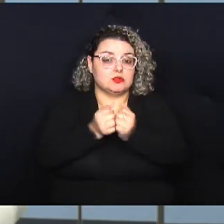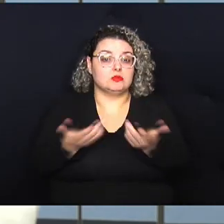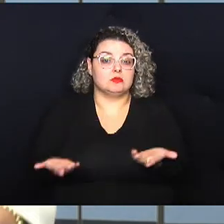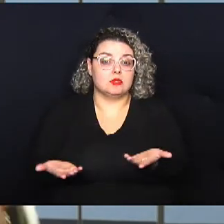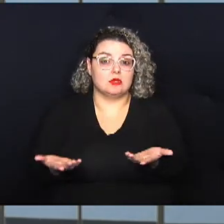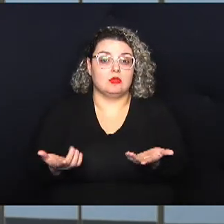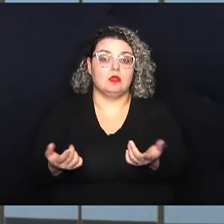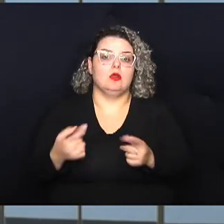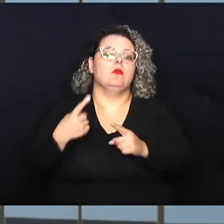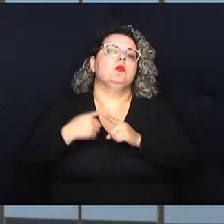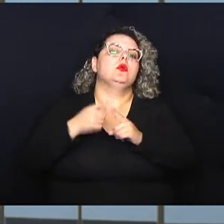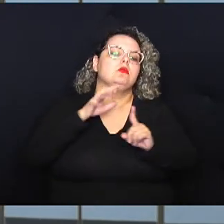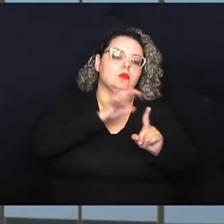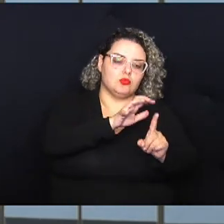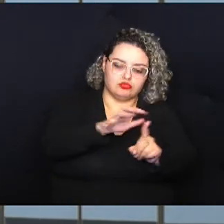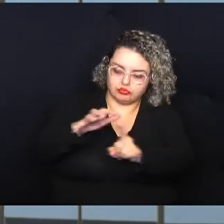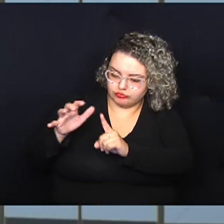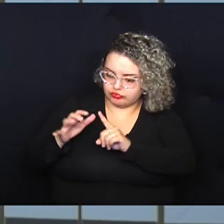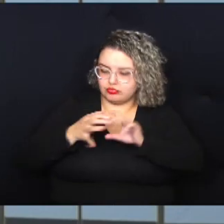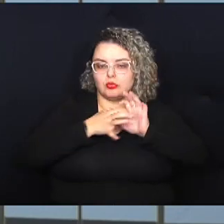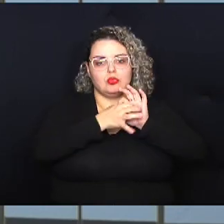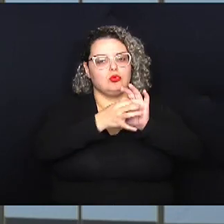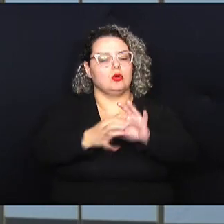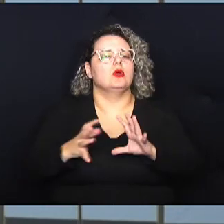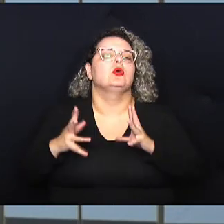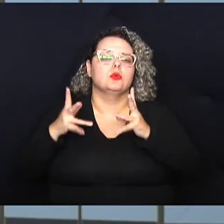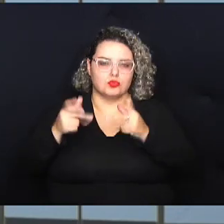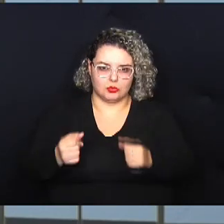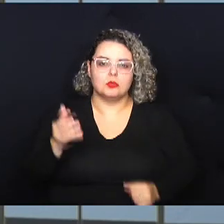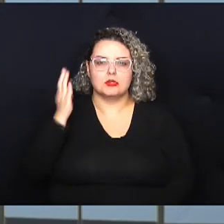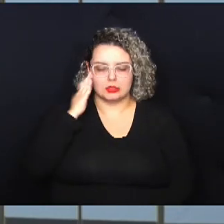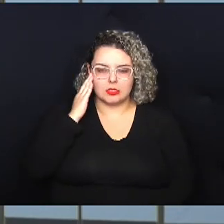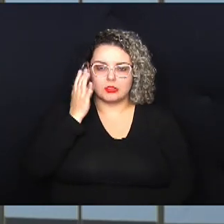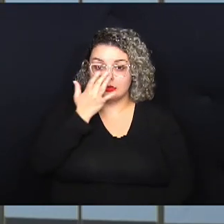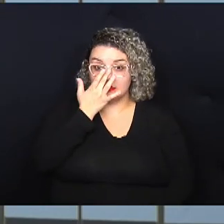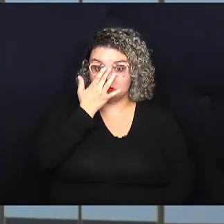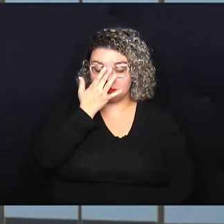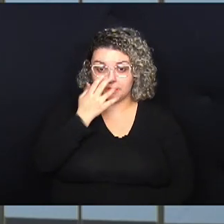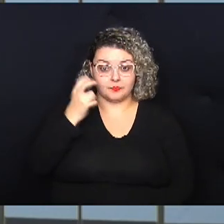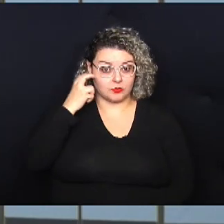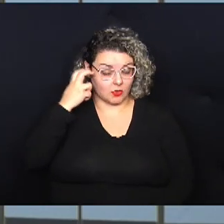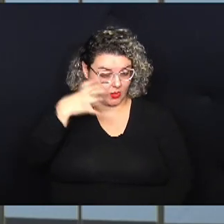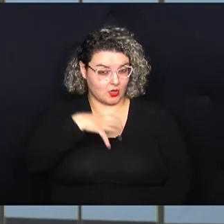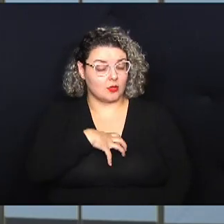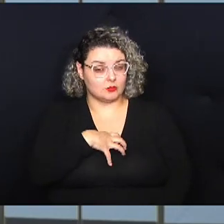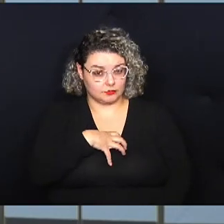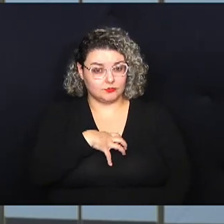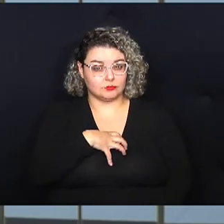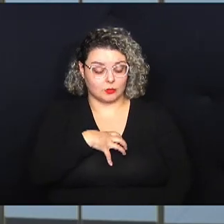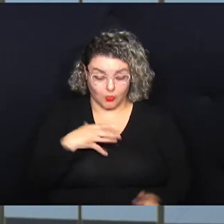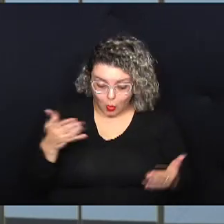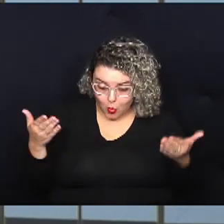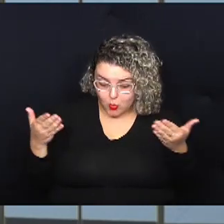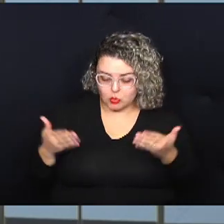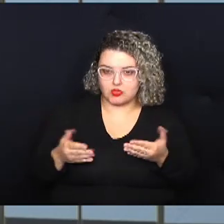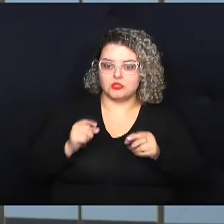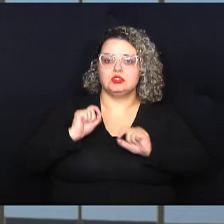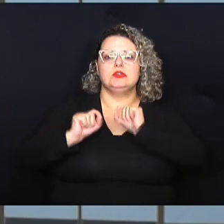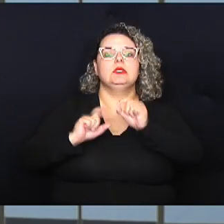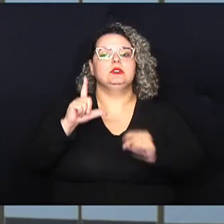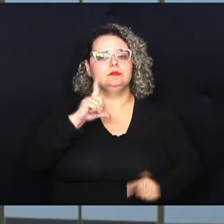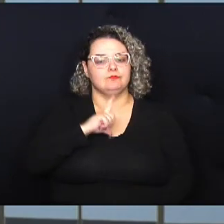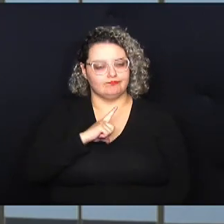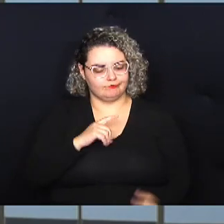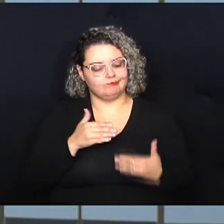acaba afetando a cadeia inteira. Exato. Entendeu? Então, a inteligência emocional, hoje, quem tem,